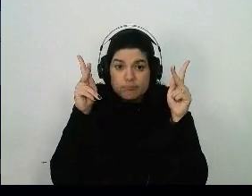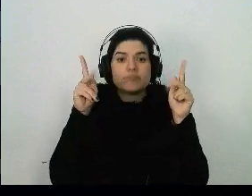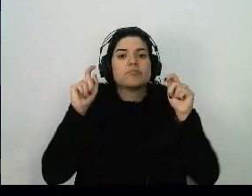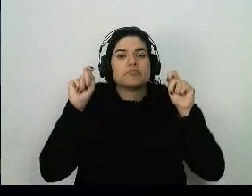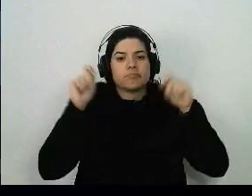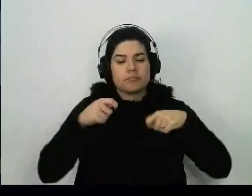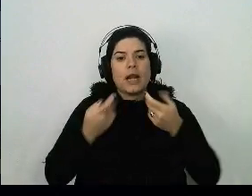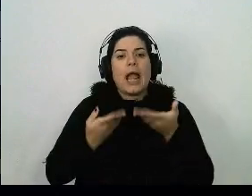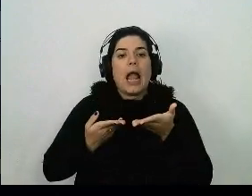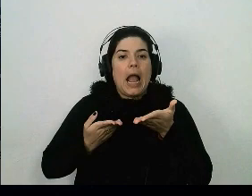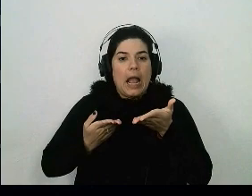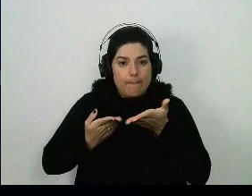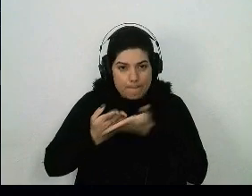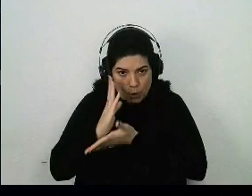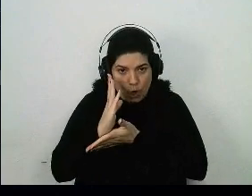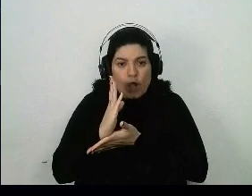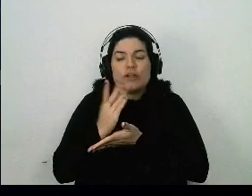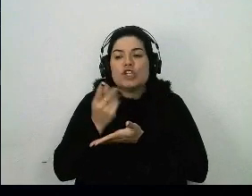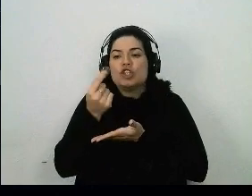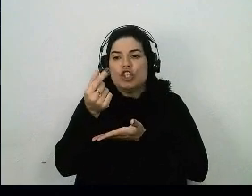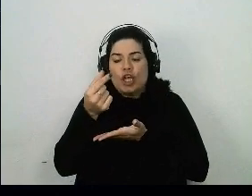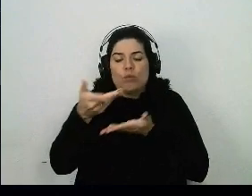transação.